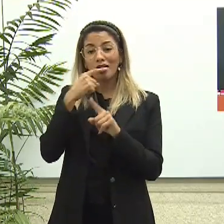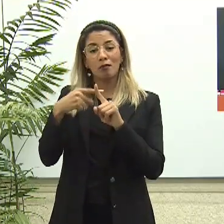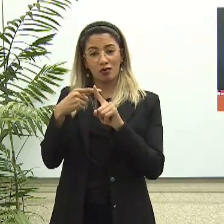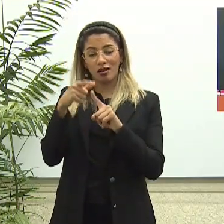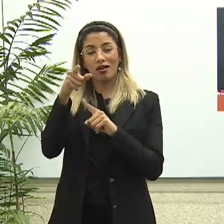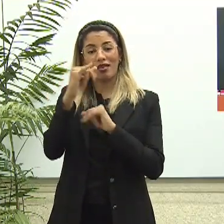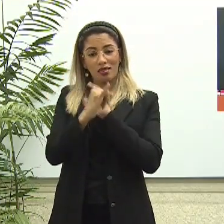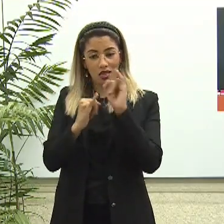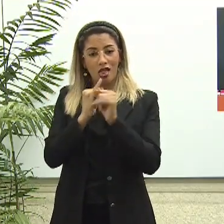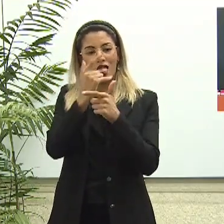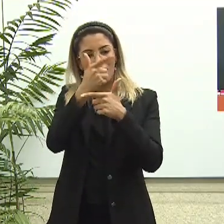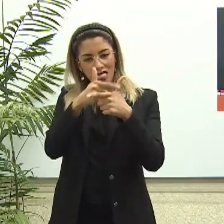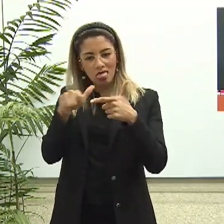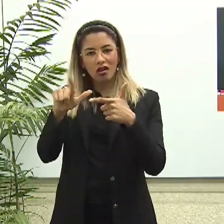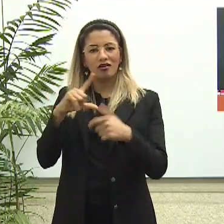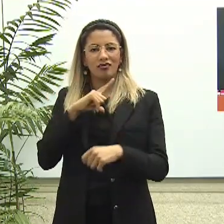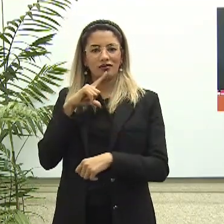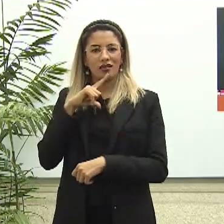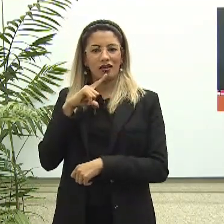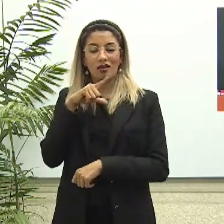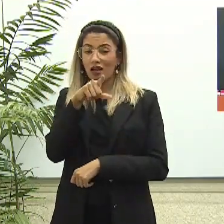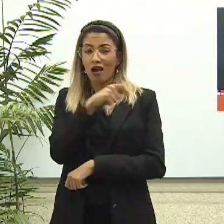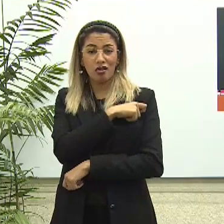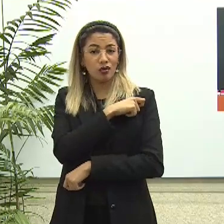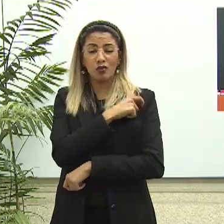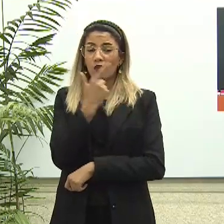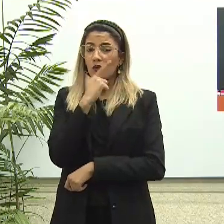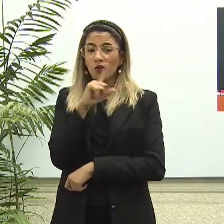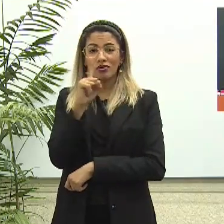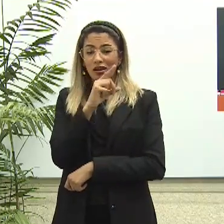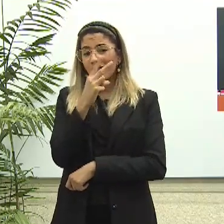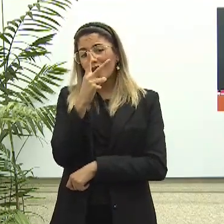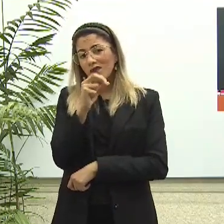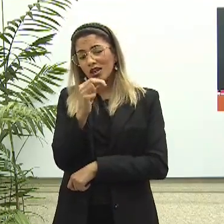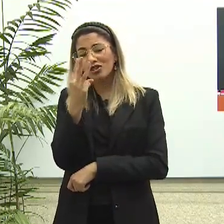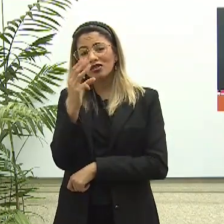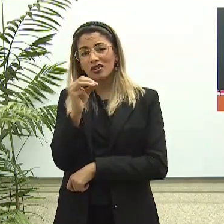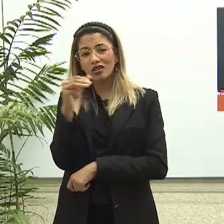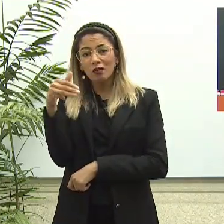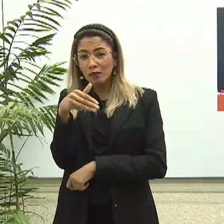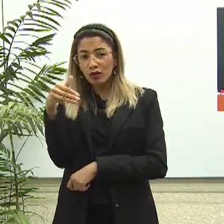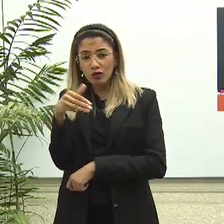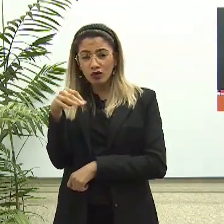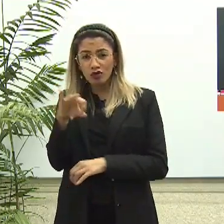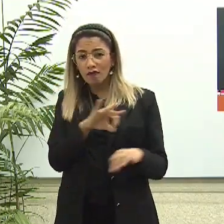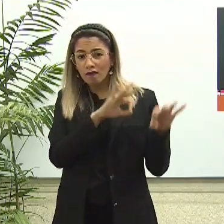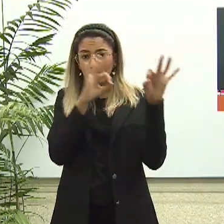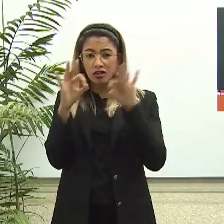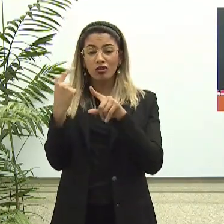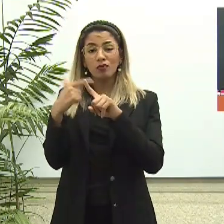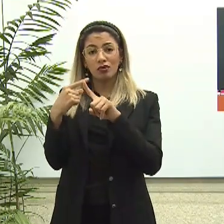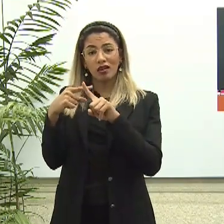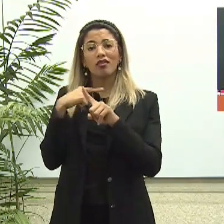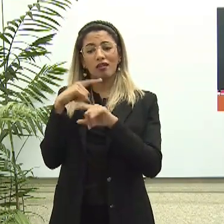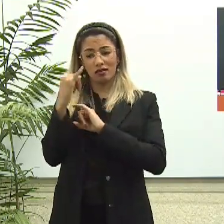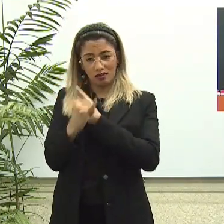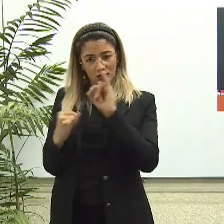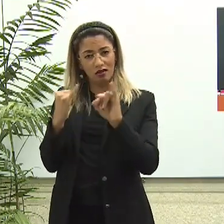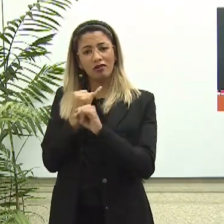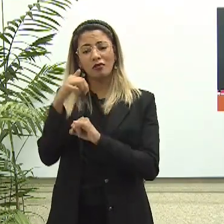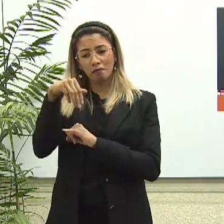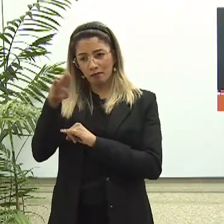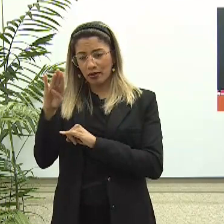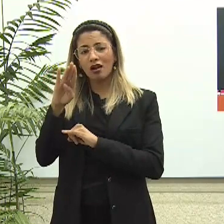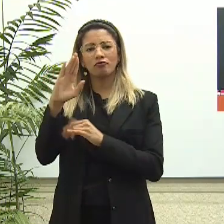falso porque o aluna não conseguia ver 20 30 minutos de vídeo porque a franquia de dados dele era Dividida com toda a família então tem esse